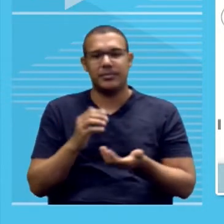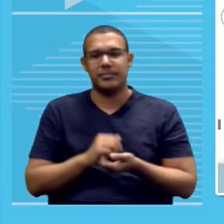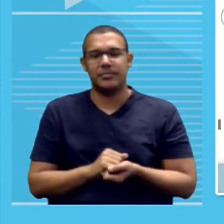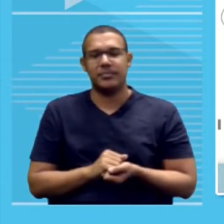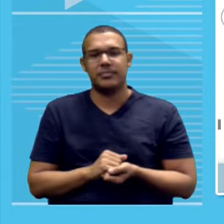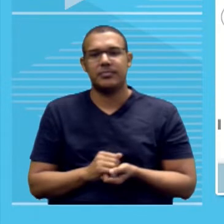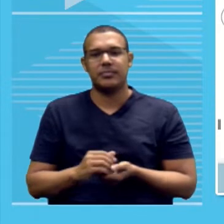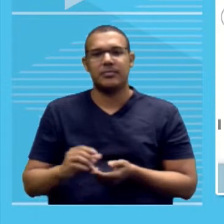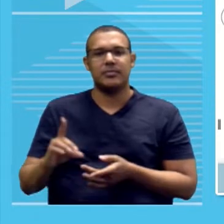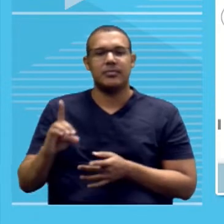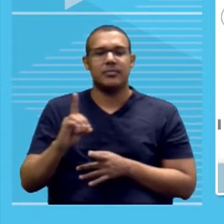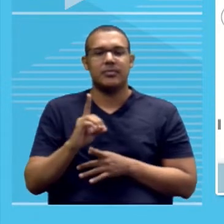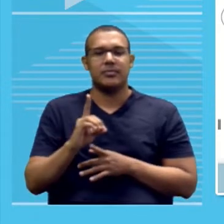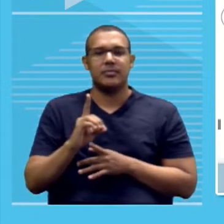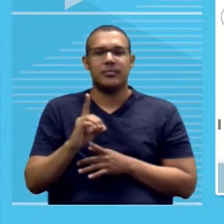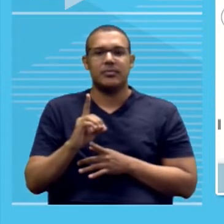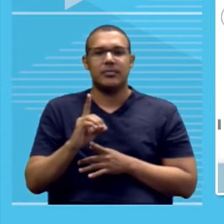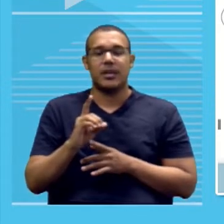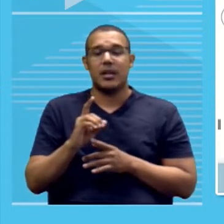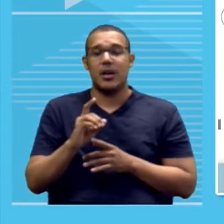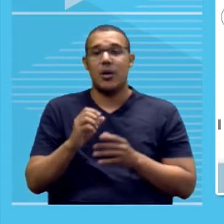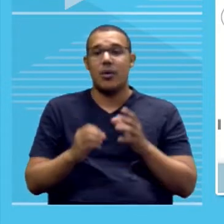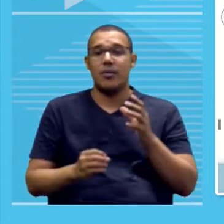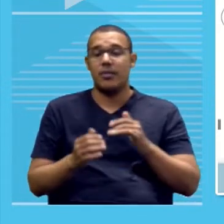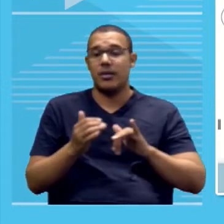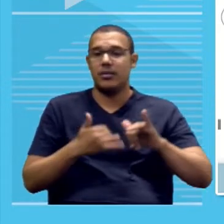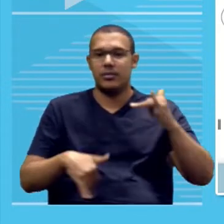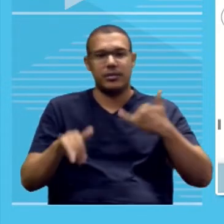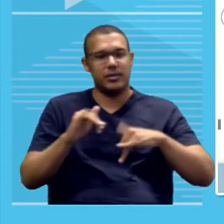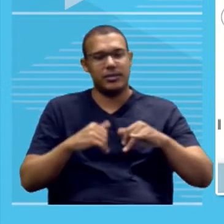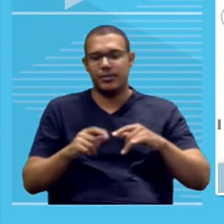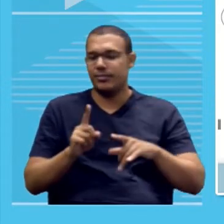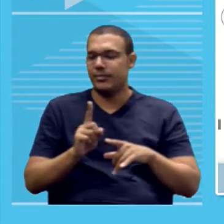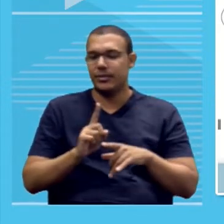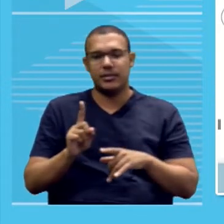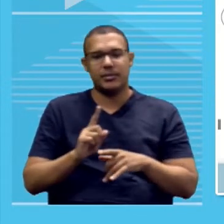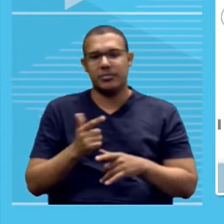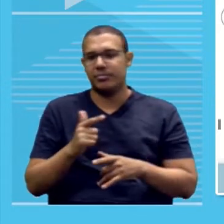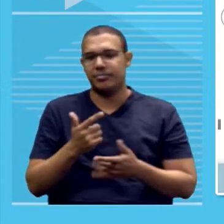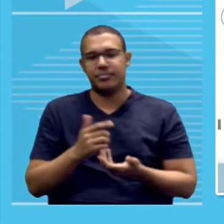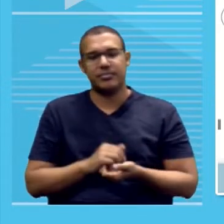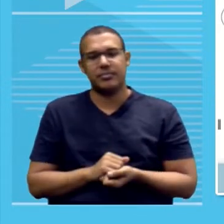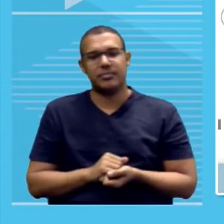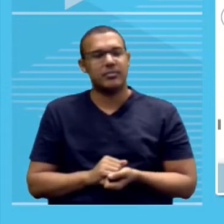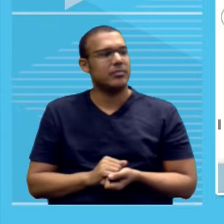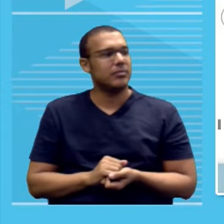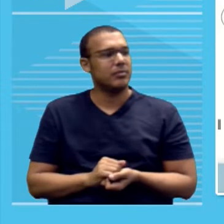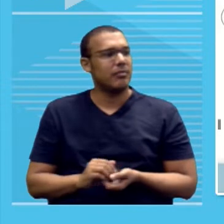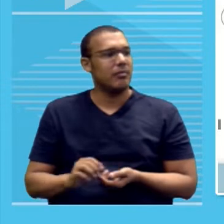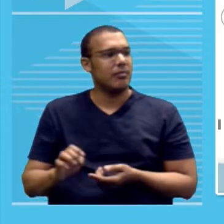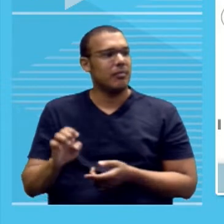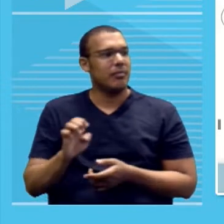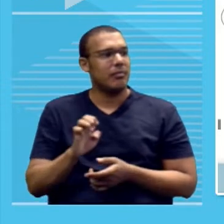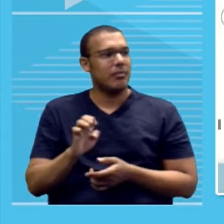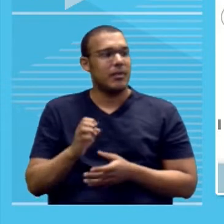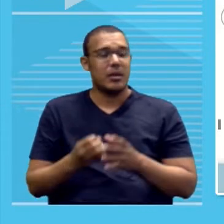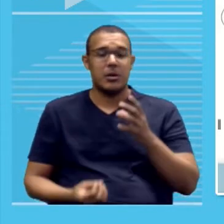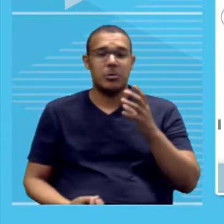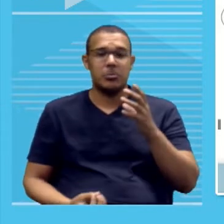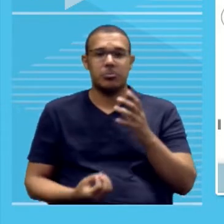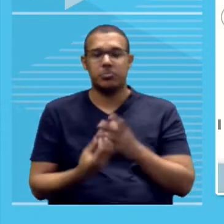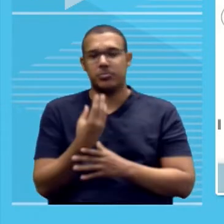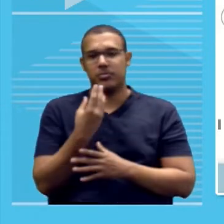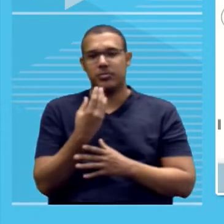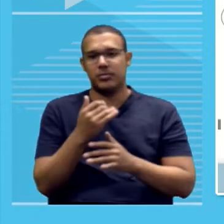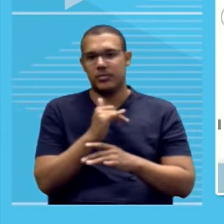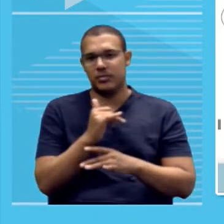Efeito termoiônico é um efeito químico, né? Tem nada a ver com a parte da física. Efeito fotoelétrico é o efeito de produção